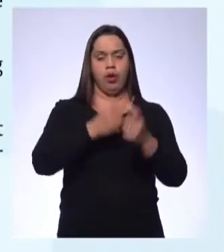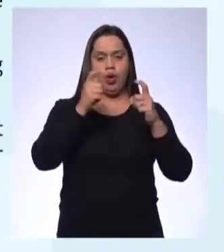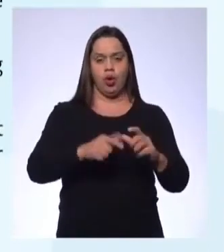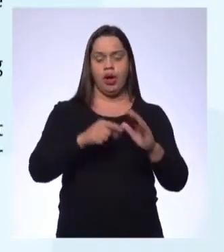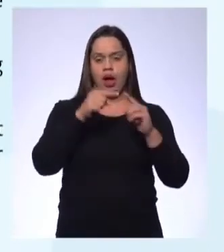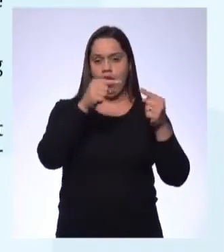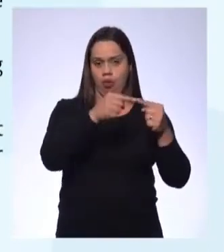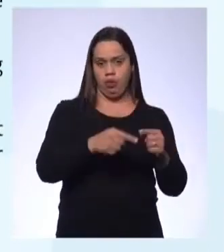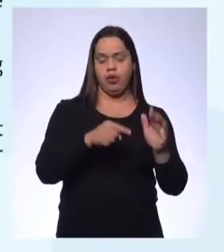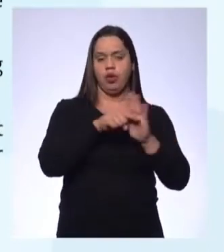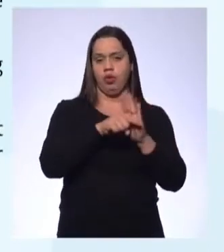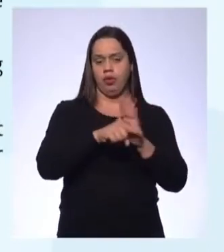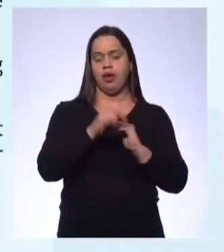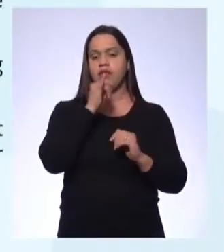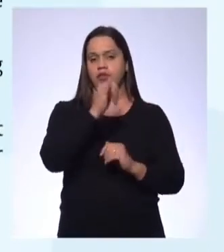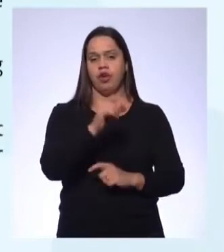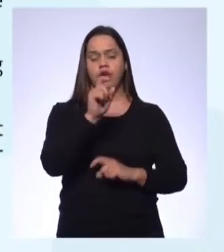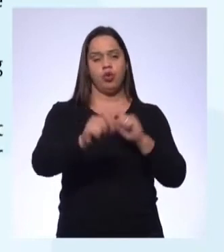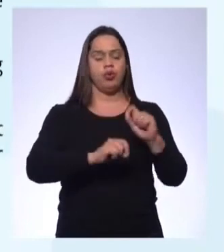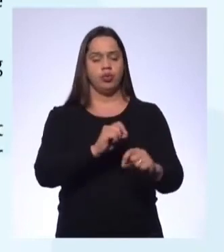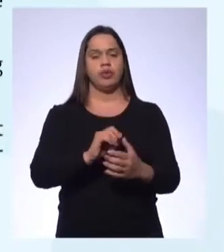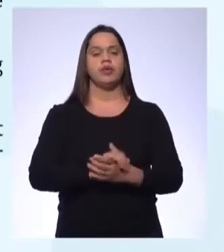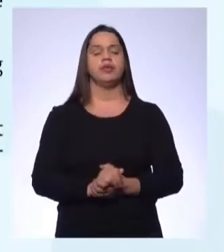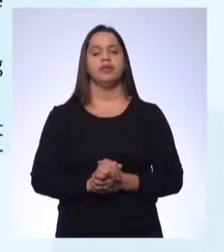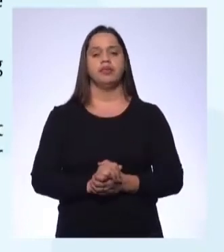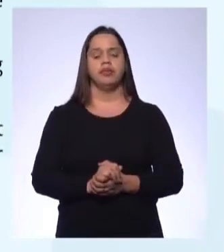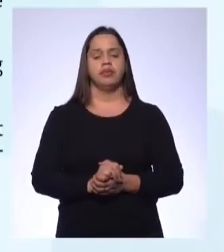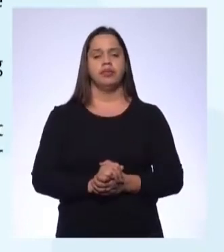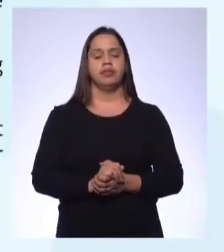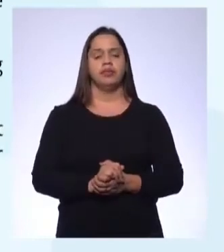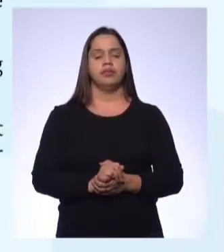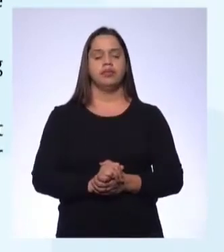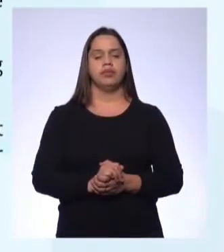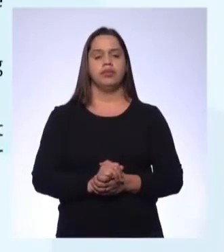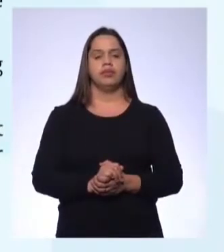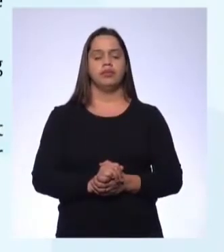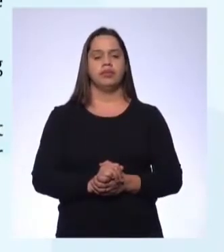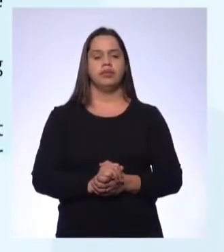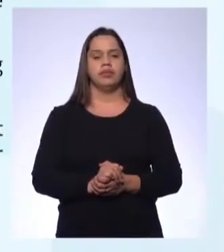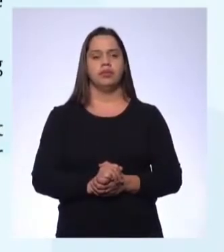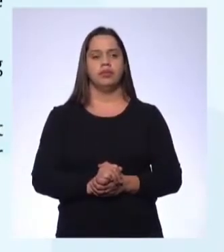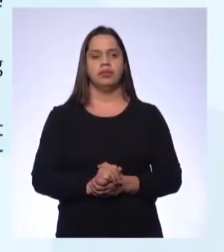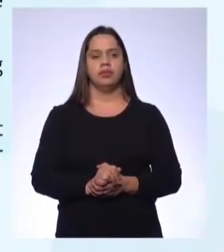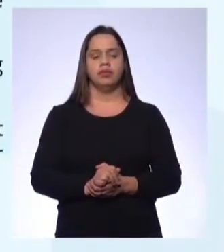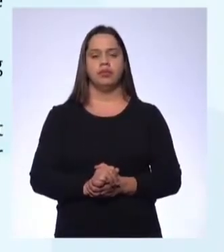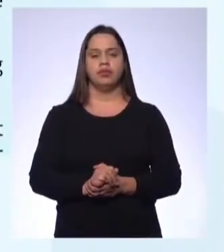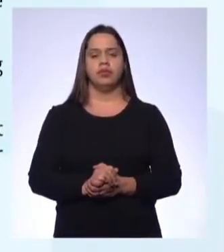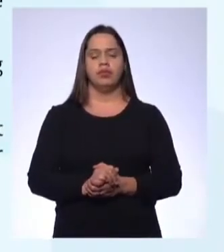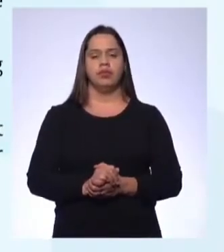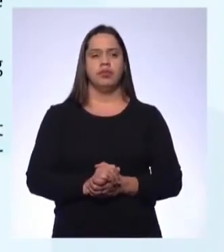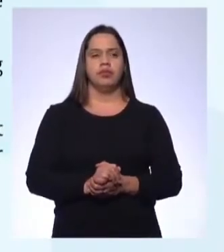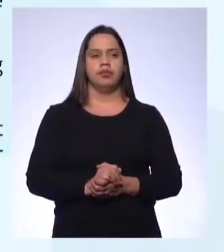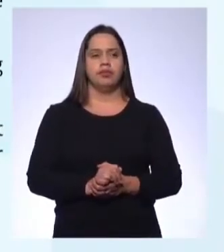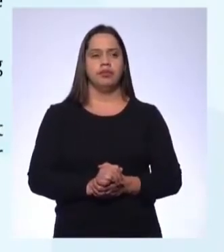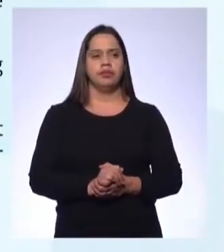down a slope hitting a group of houses in Niterói. Então, um conjunto de